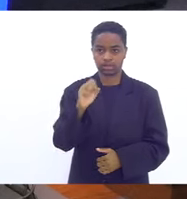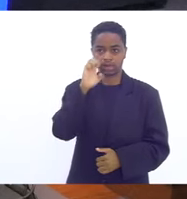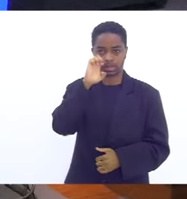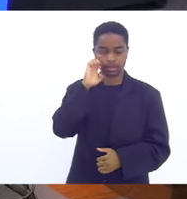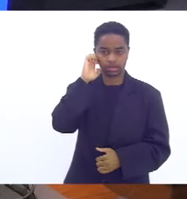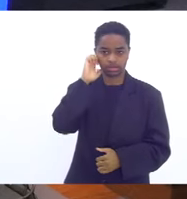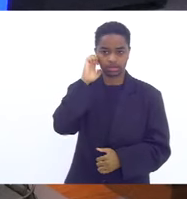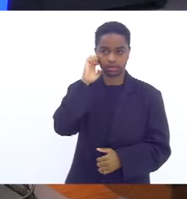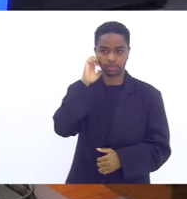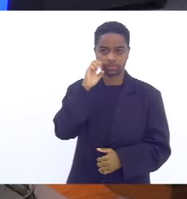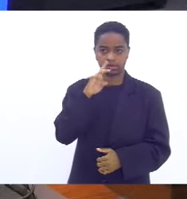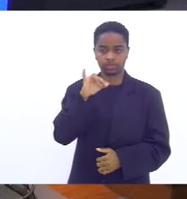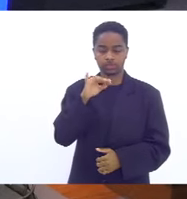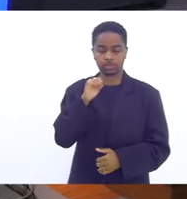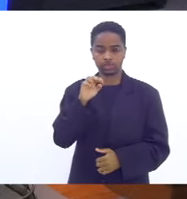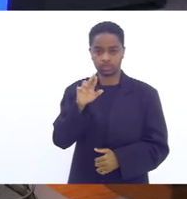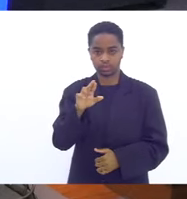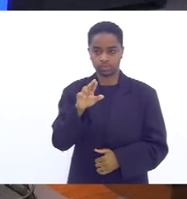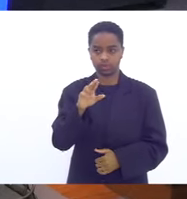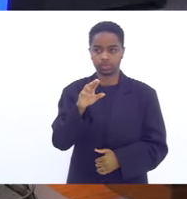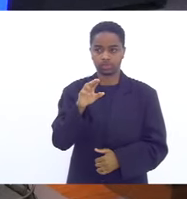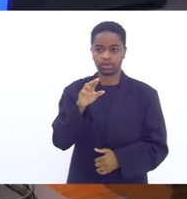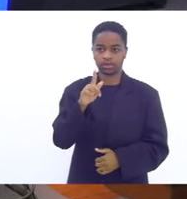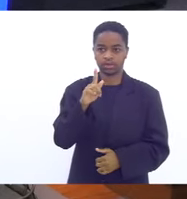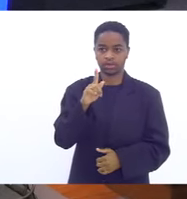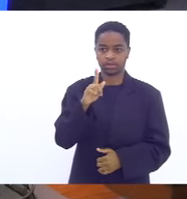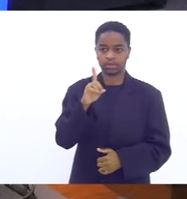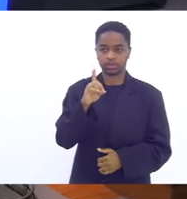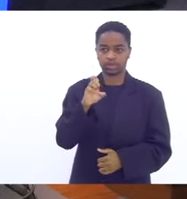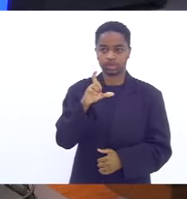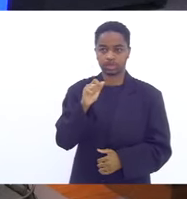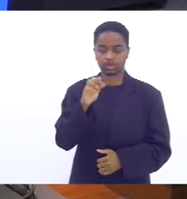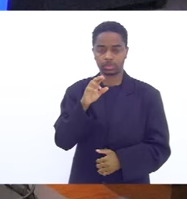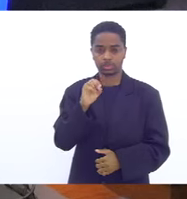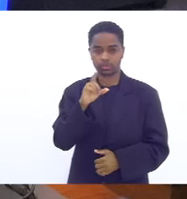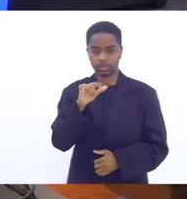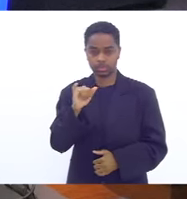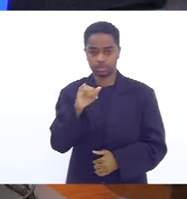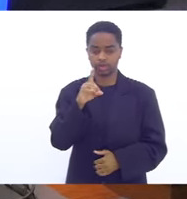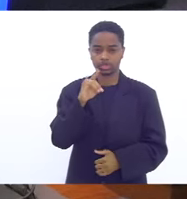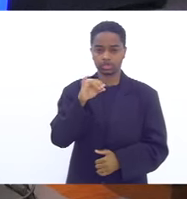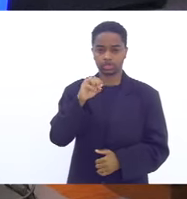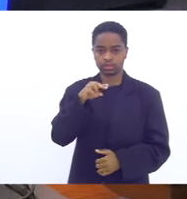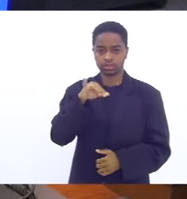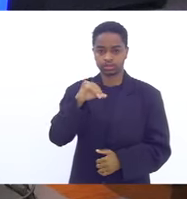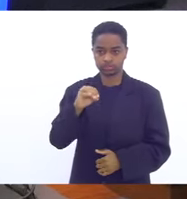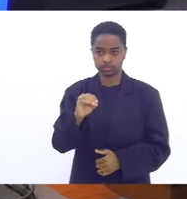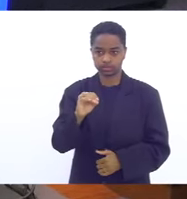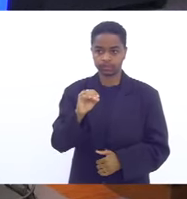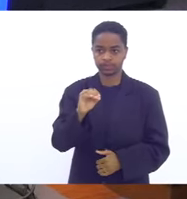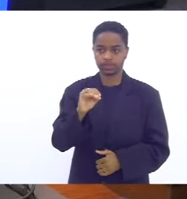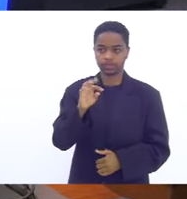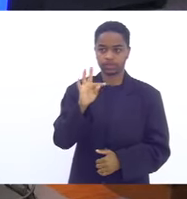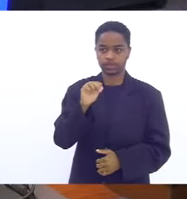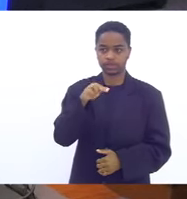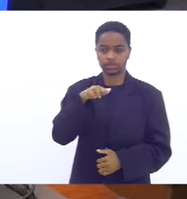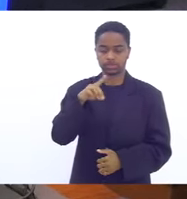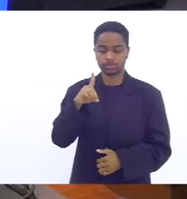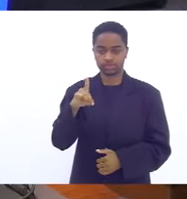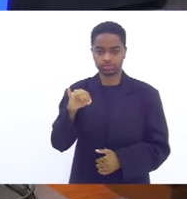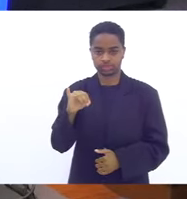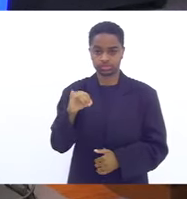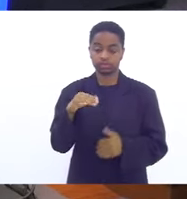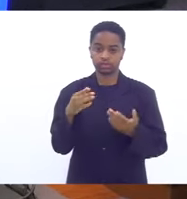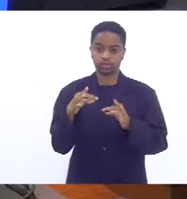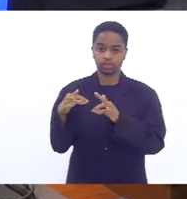deputada Élica, deputado Vitor Júnior, deputado Guilherme Delaroli, favorável. Deputado Dionísio Lins, deputado Tande Vieira, favorável.